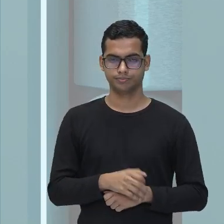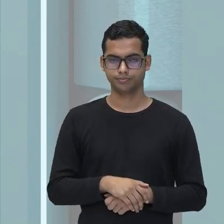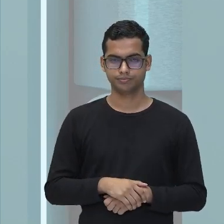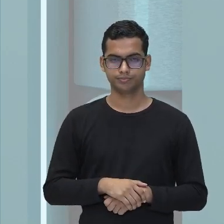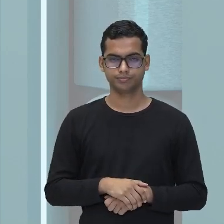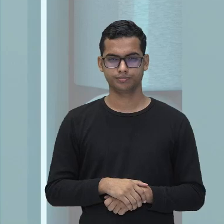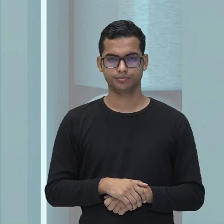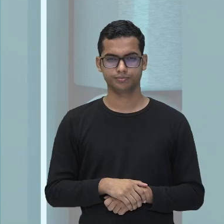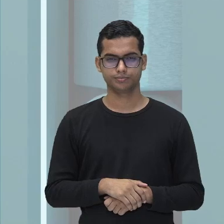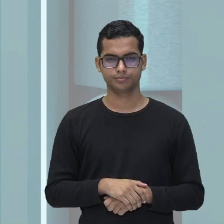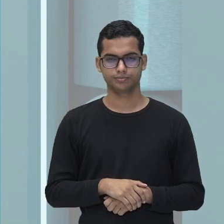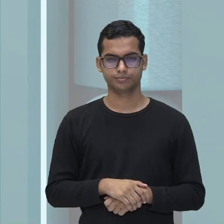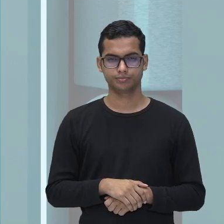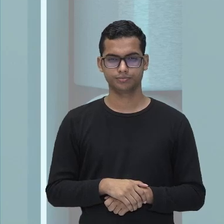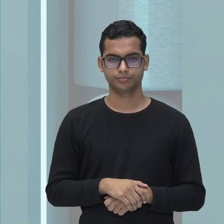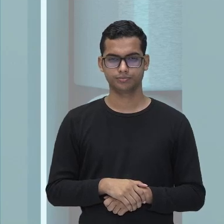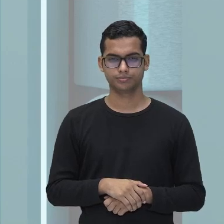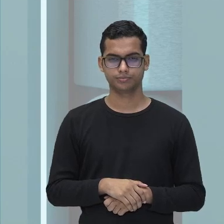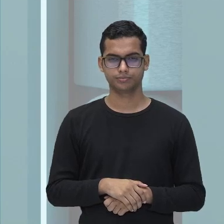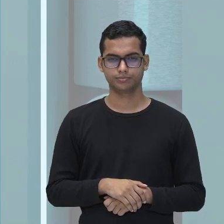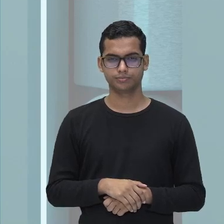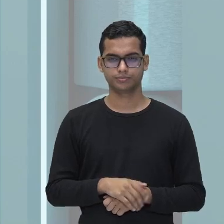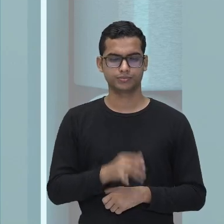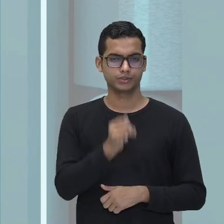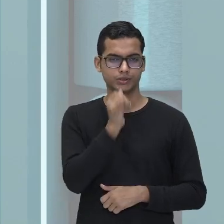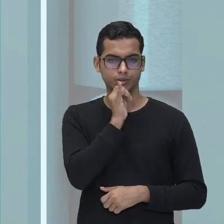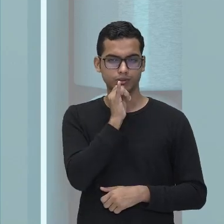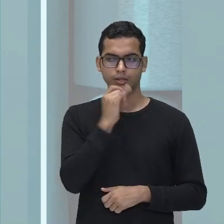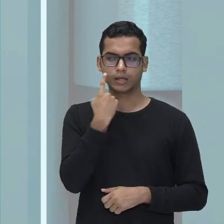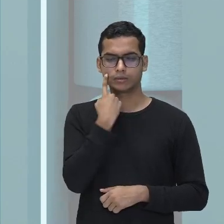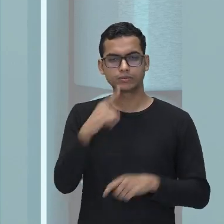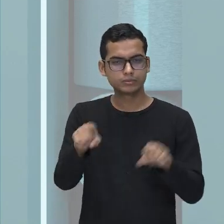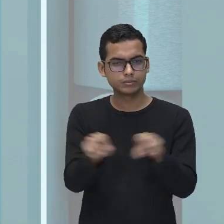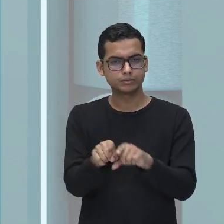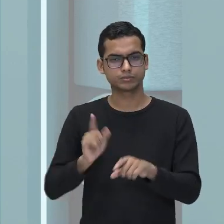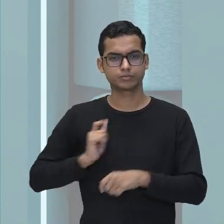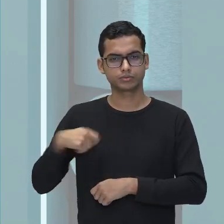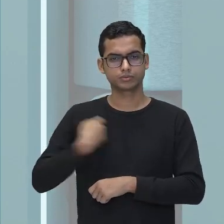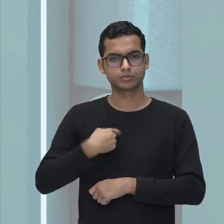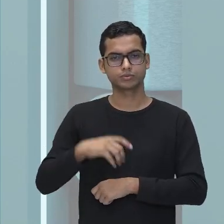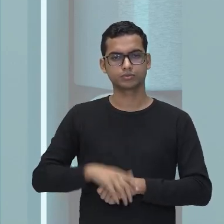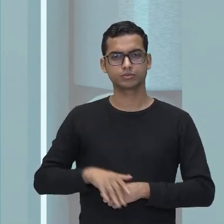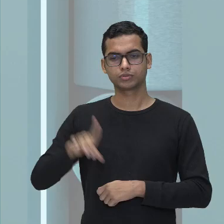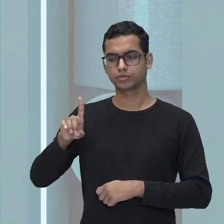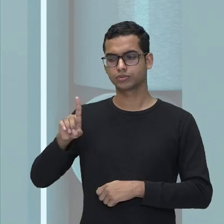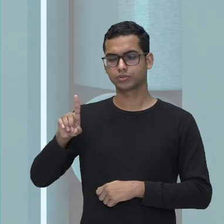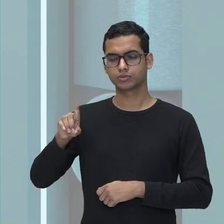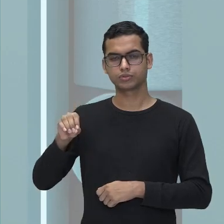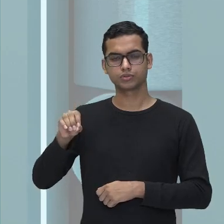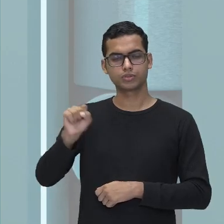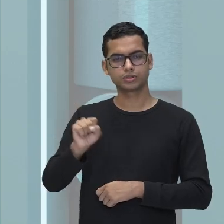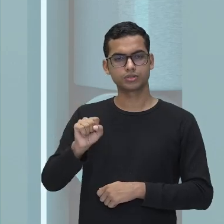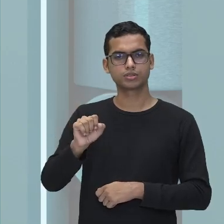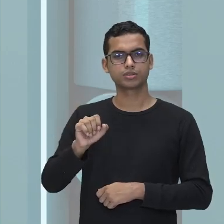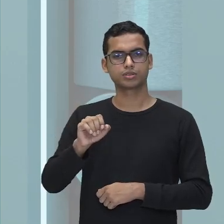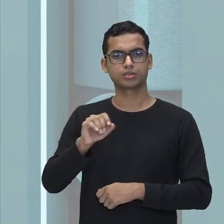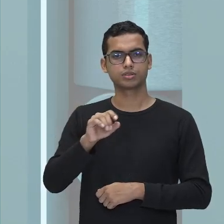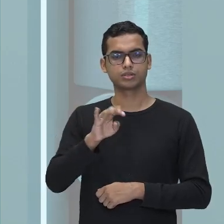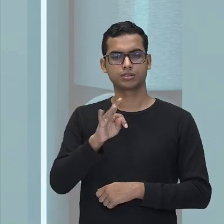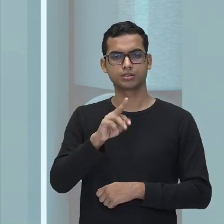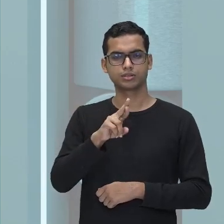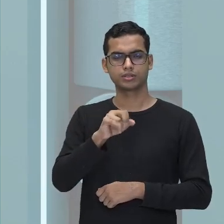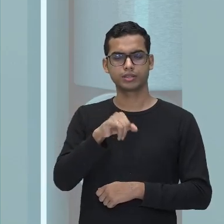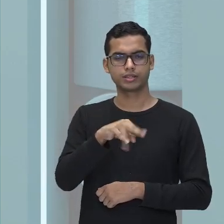Então são 2:30 podemos dizer no espanhol são as 12:30 Claro podemos dizer também são as